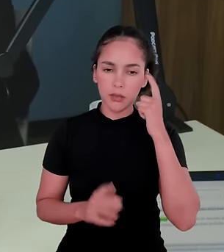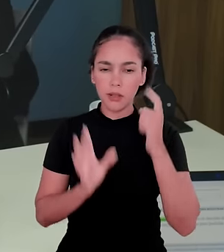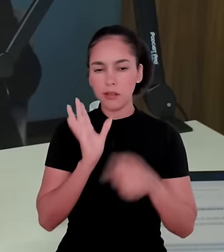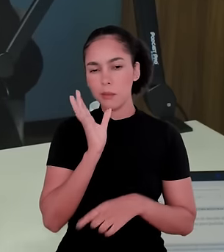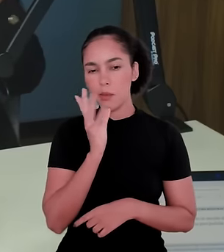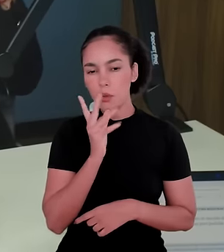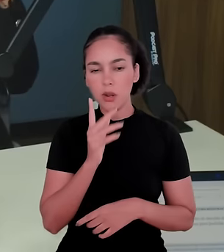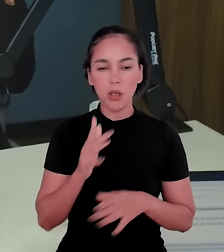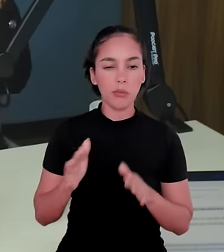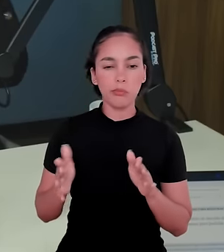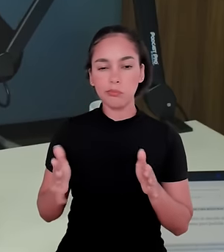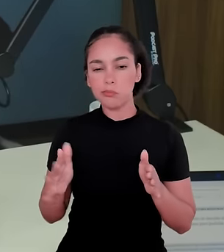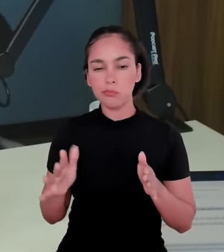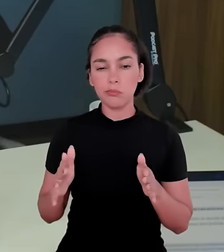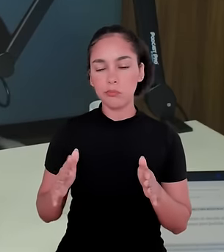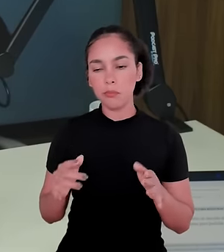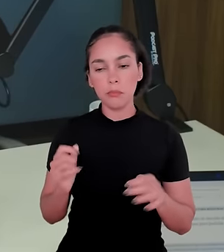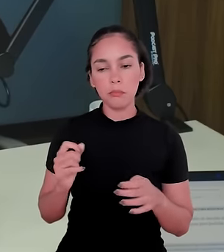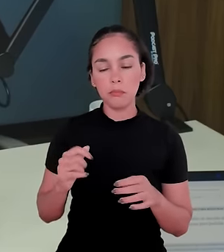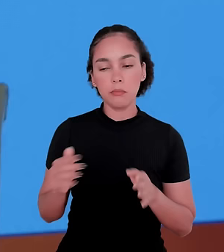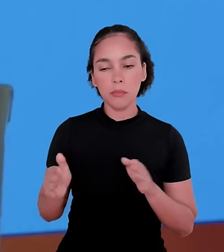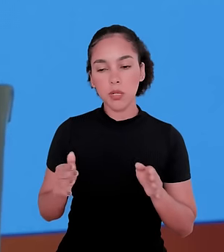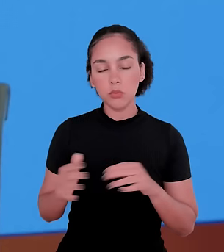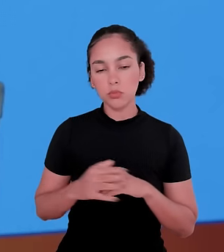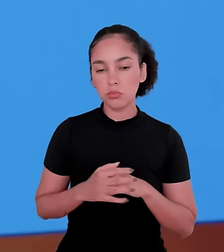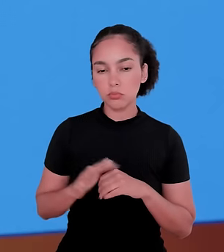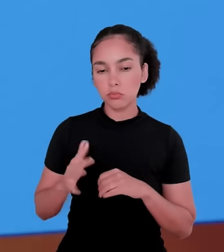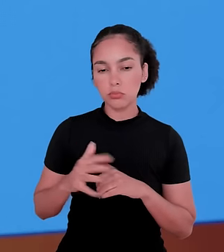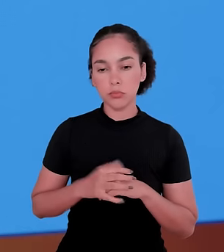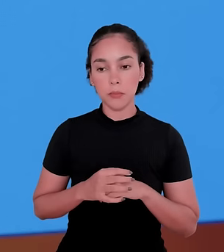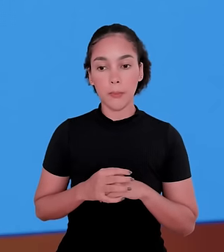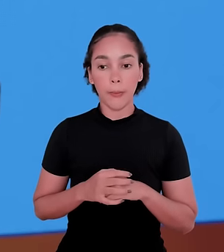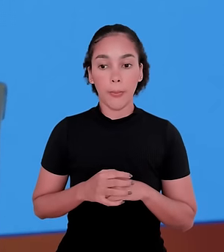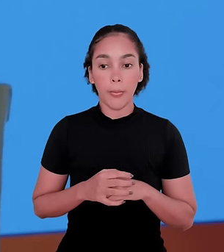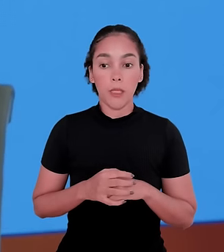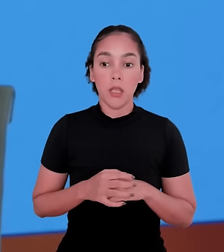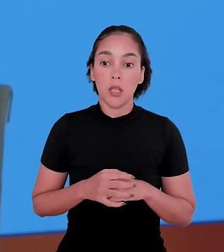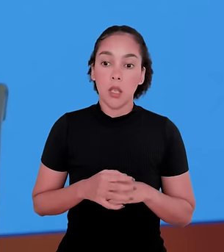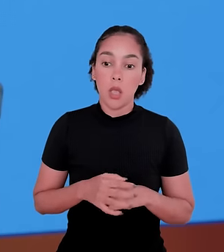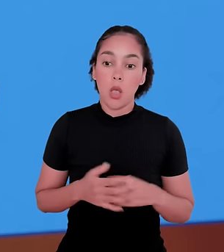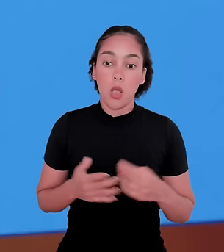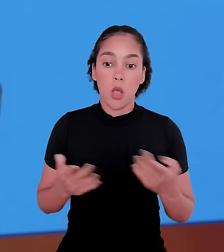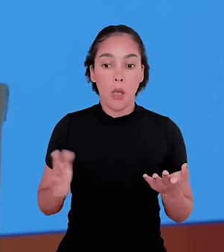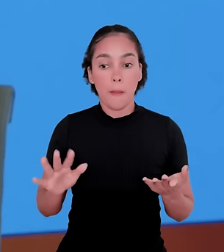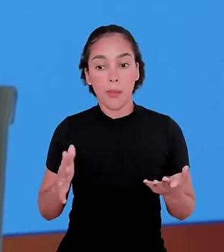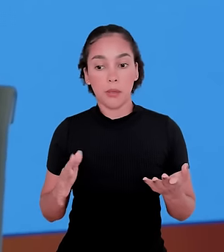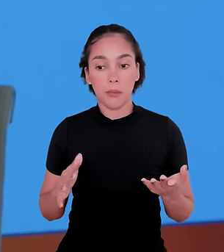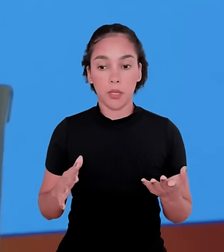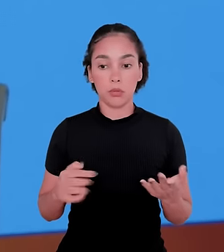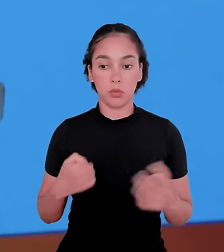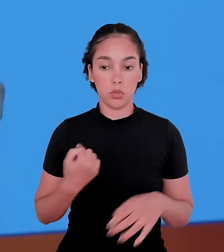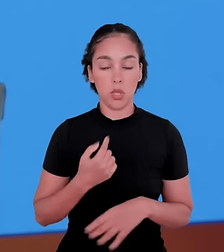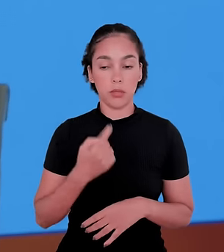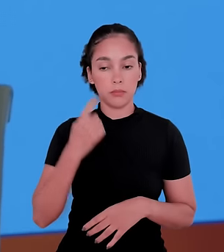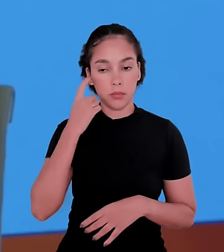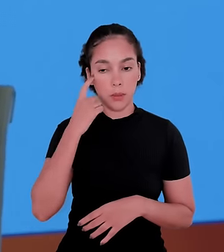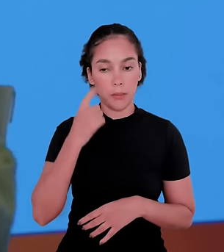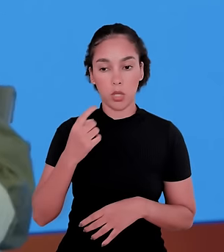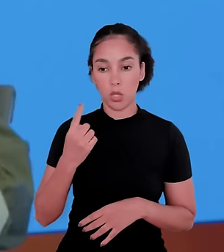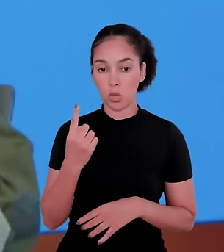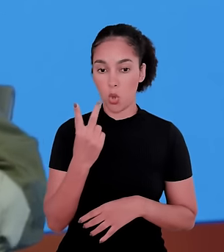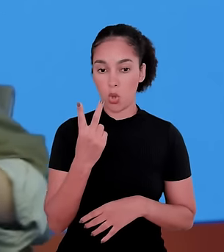muita Quanto tempo demora para registrar uma marca então em média eh atualmente a gente tá com um prazo de 12 meses